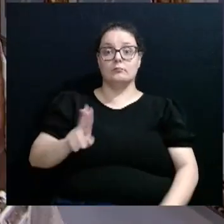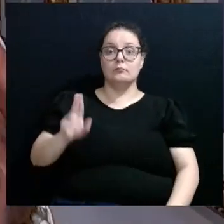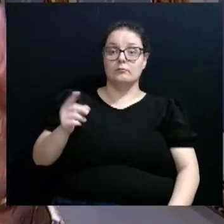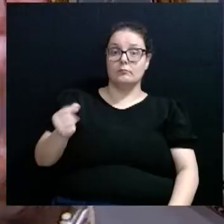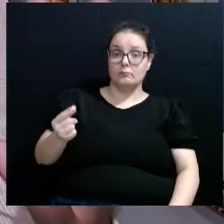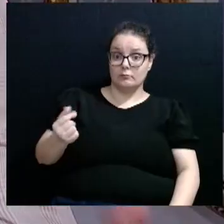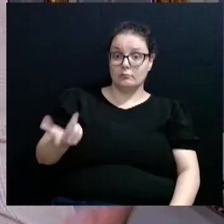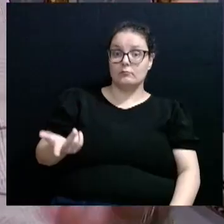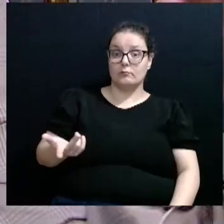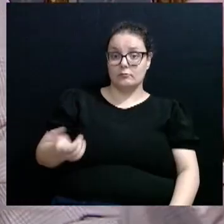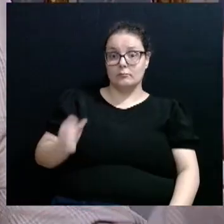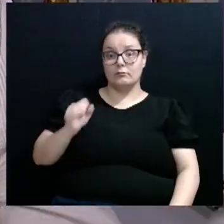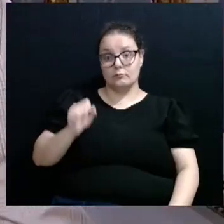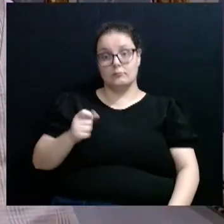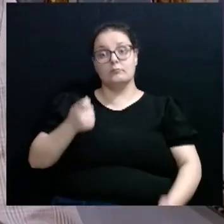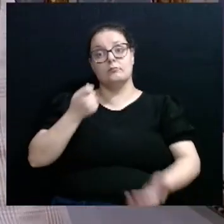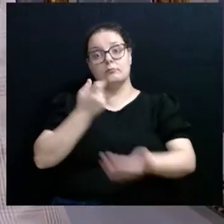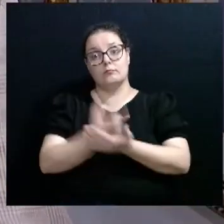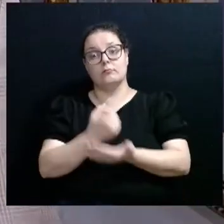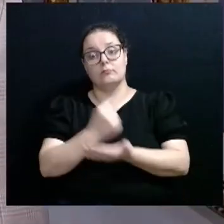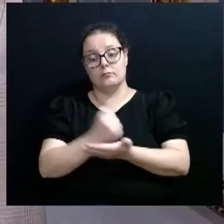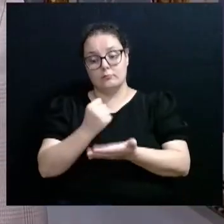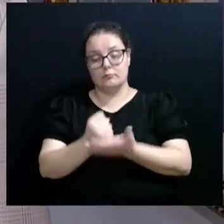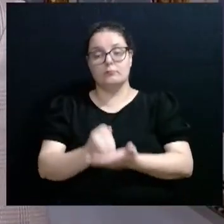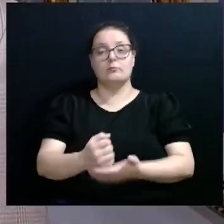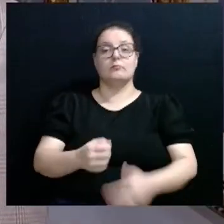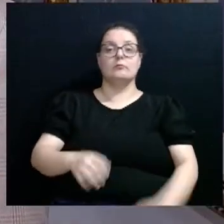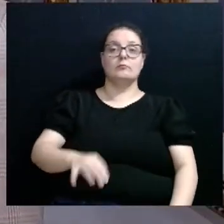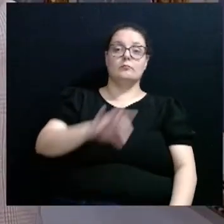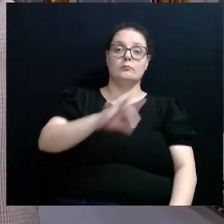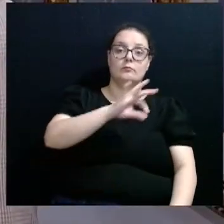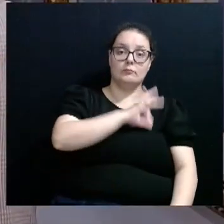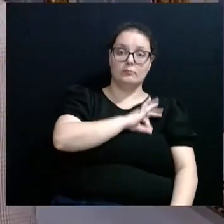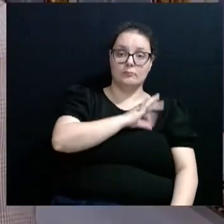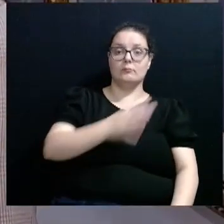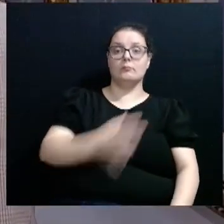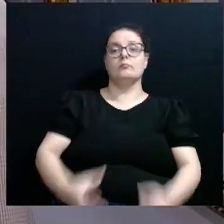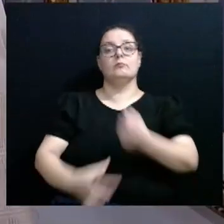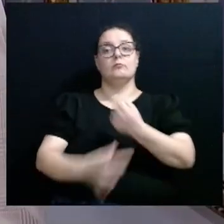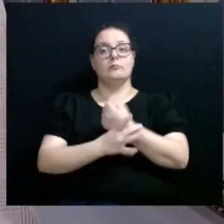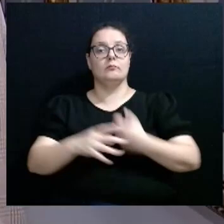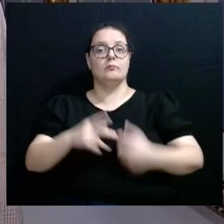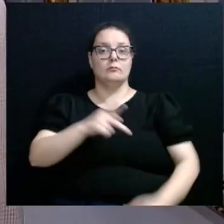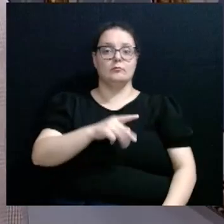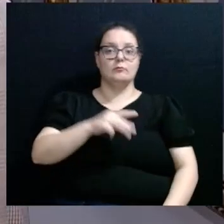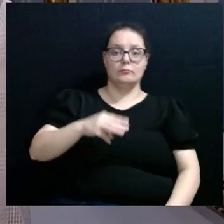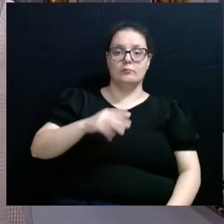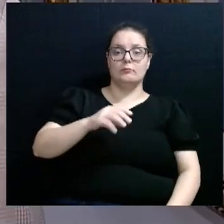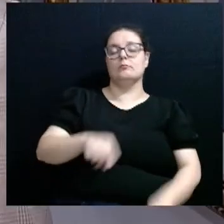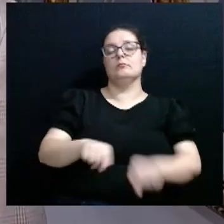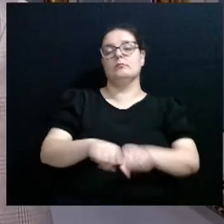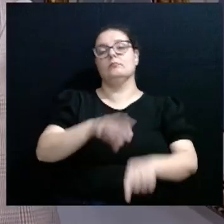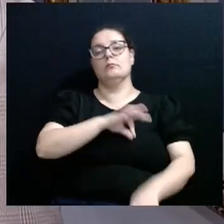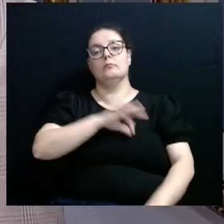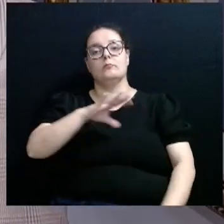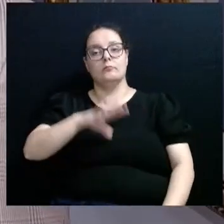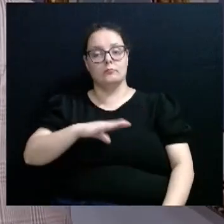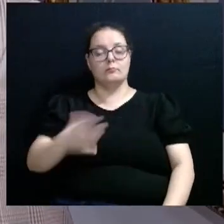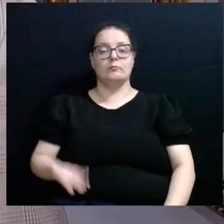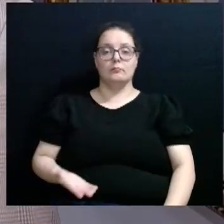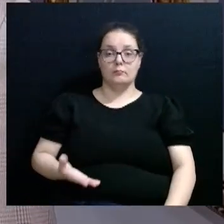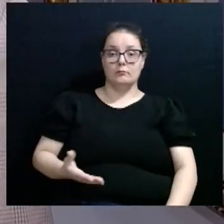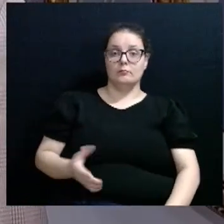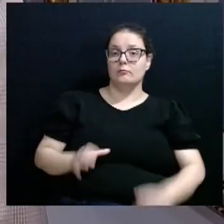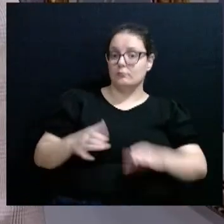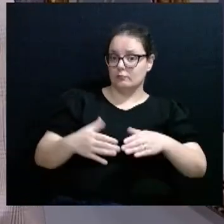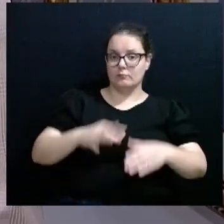para contratar os guardas e a PM e conseguimos fazer captação. Então, o comando da Polícia Militar também